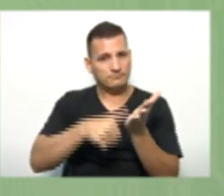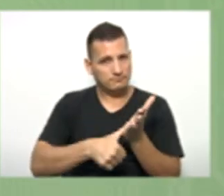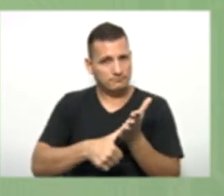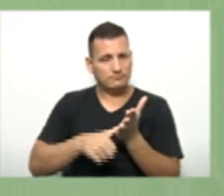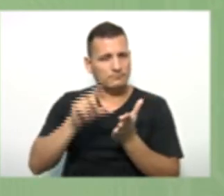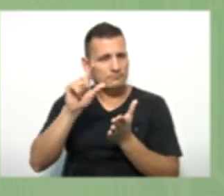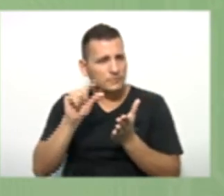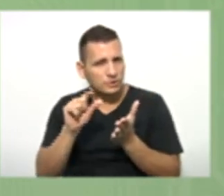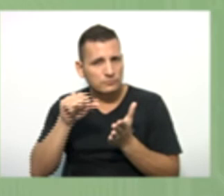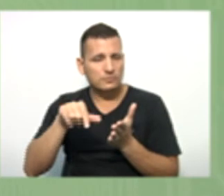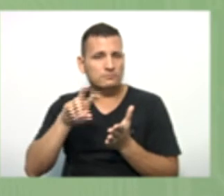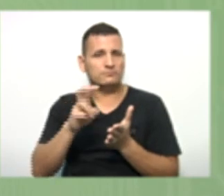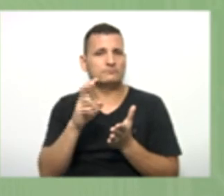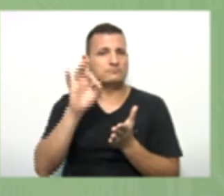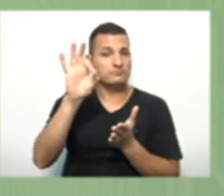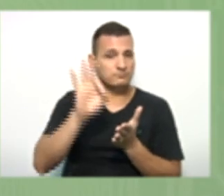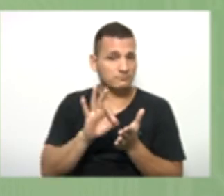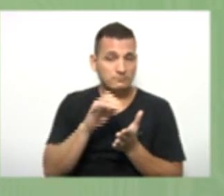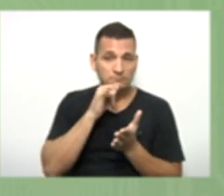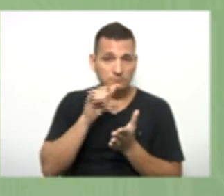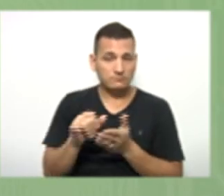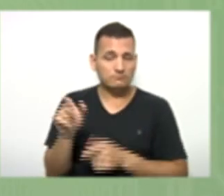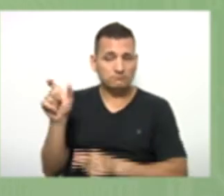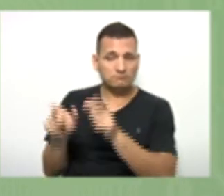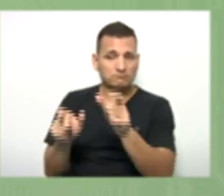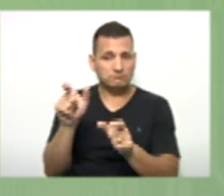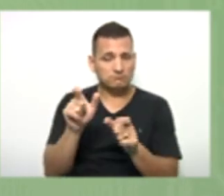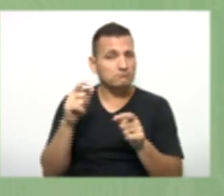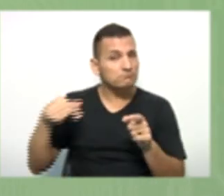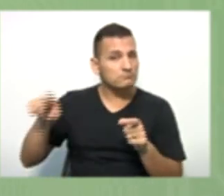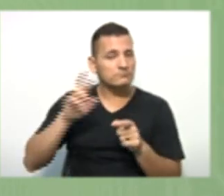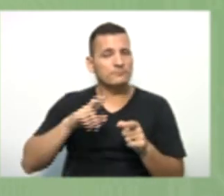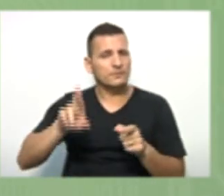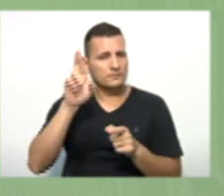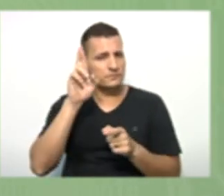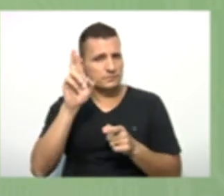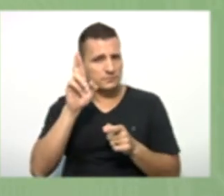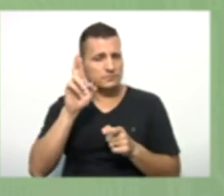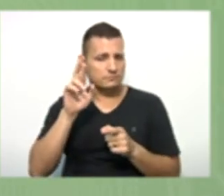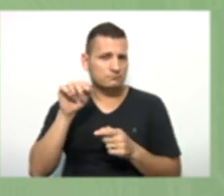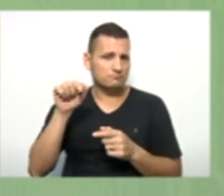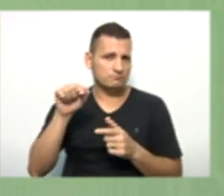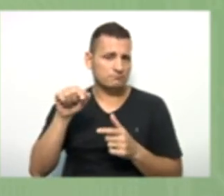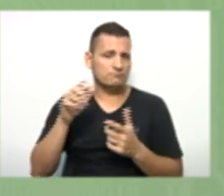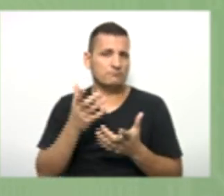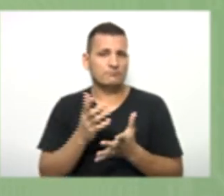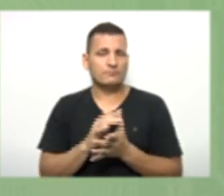é 5%. Se os cooperados decidirem que vão